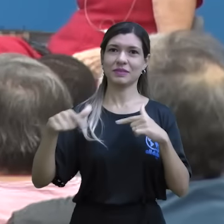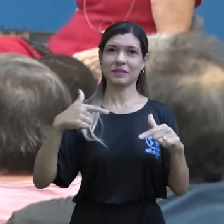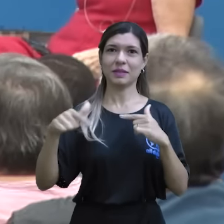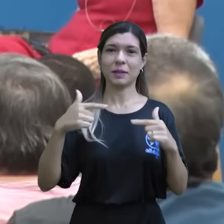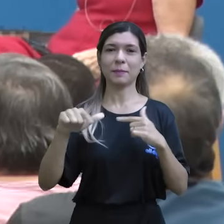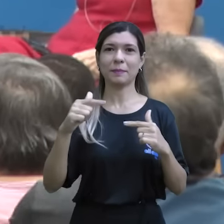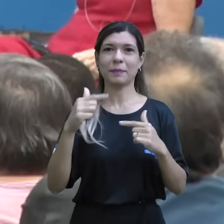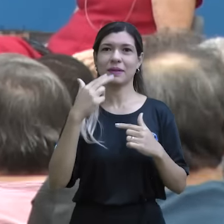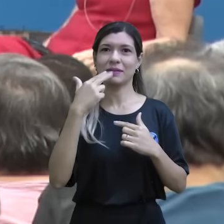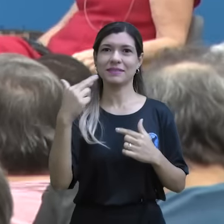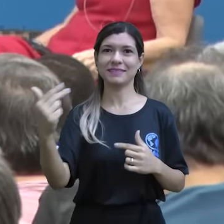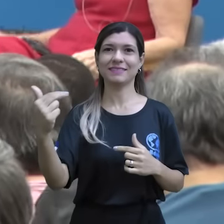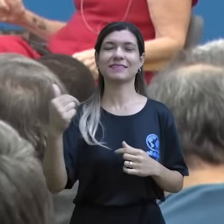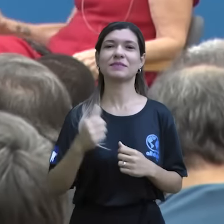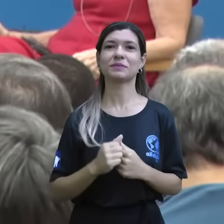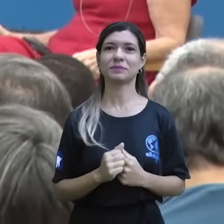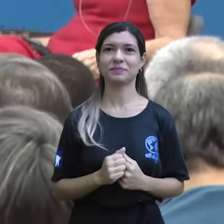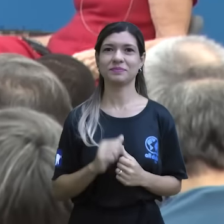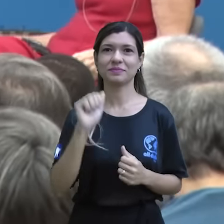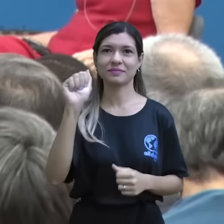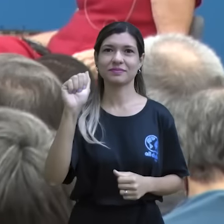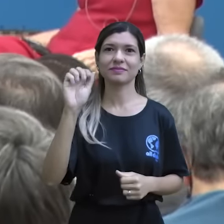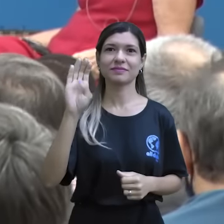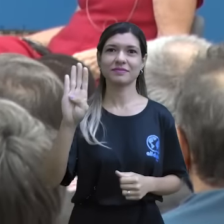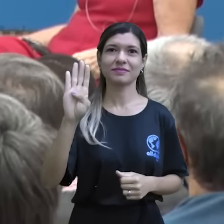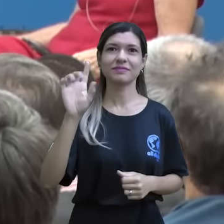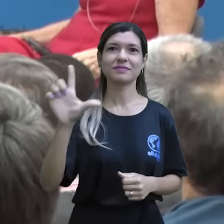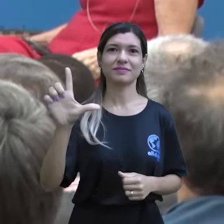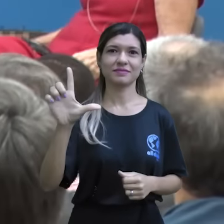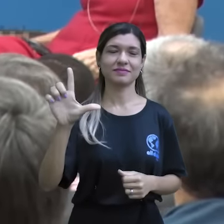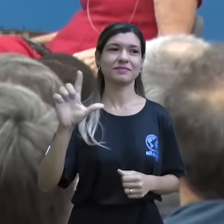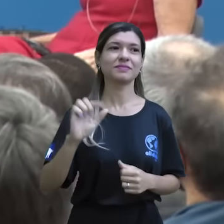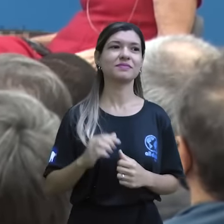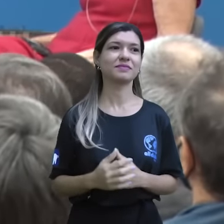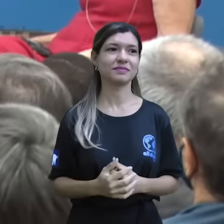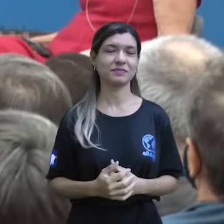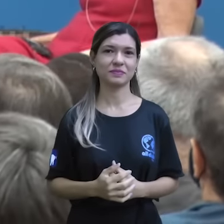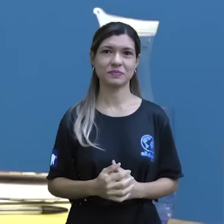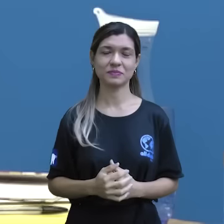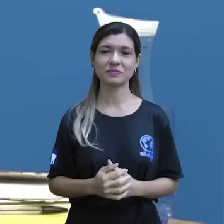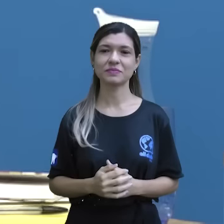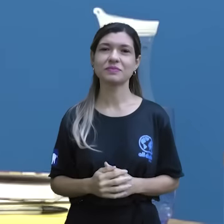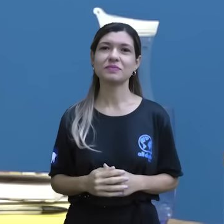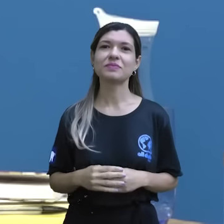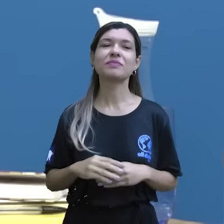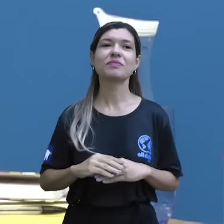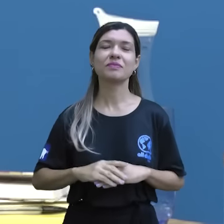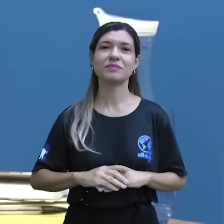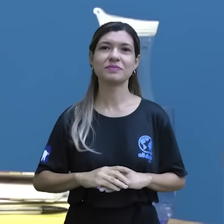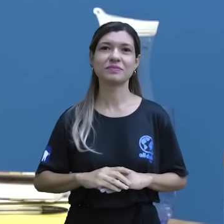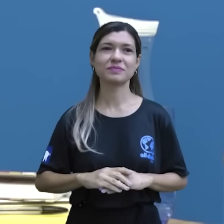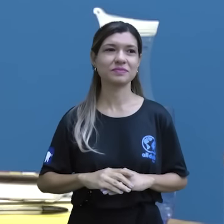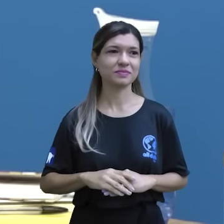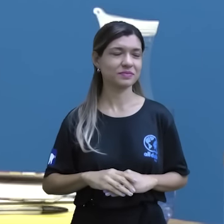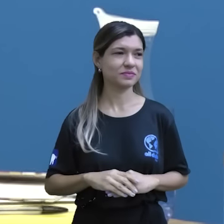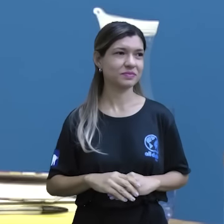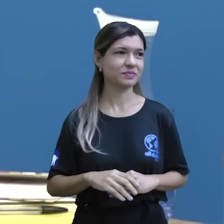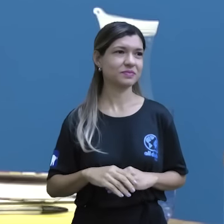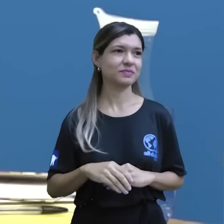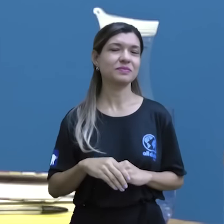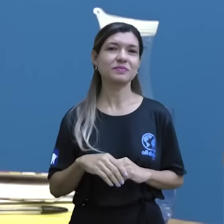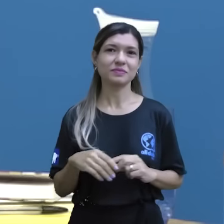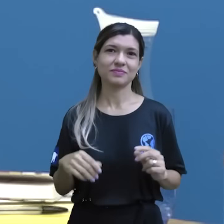Fazendo a Beata estava com você? Que maravilha. Fazendo campanha. Que maravilha, maravilha, gente. É uma coisa maravilhosa, né? Para o Brasil,